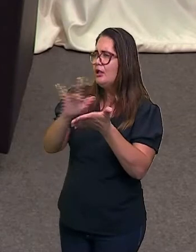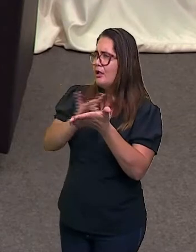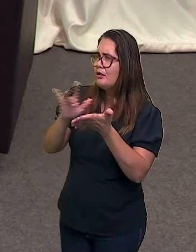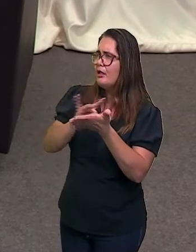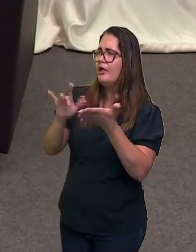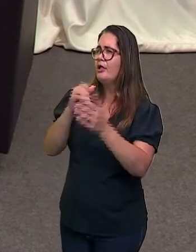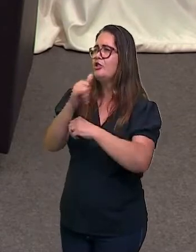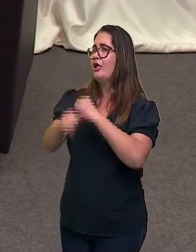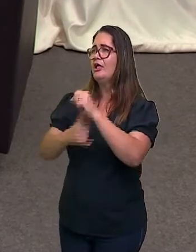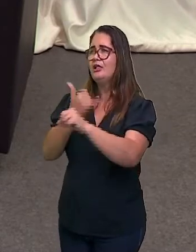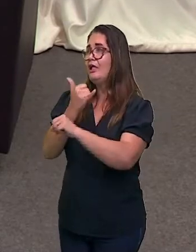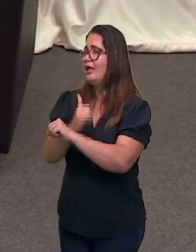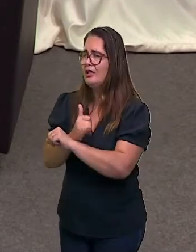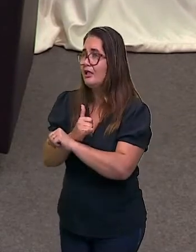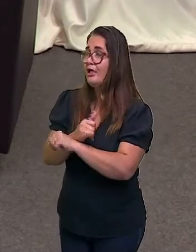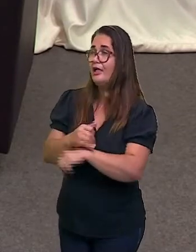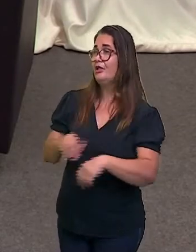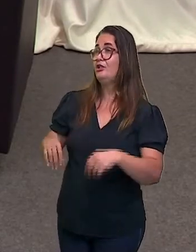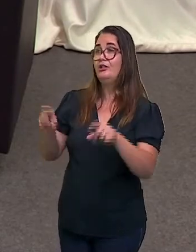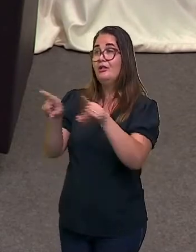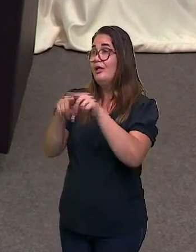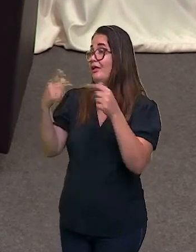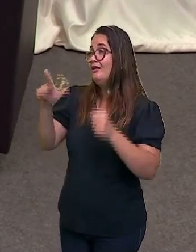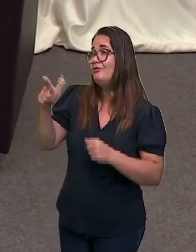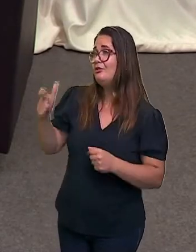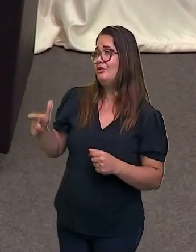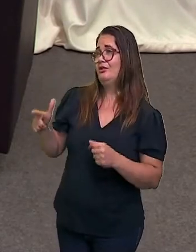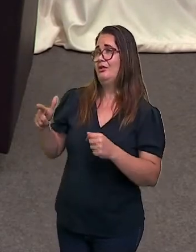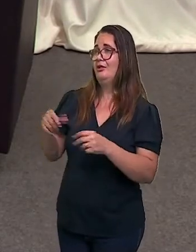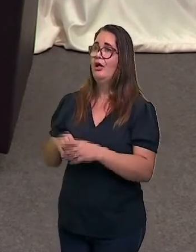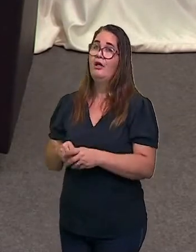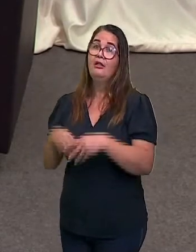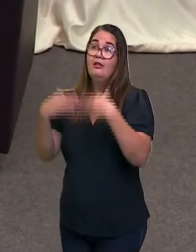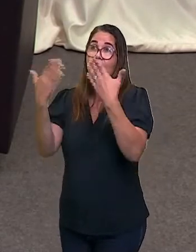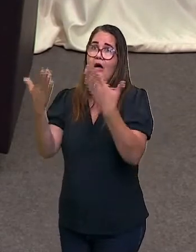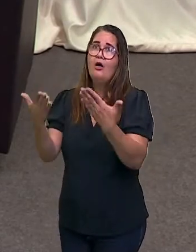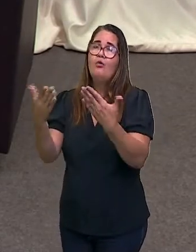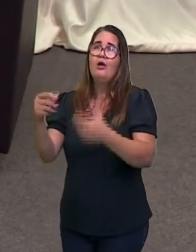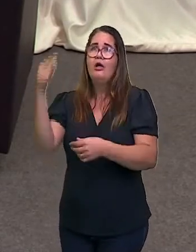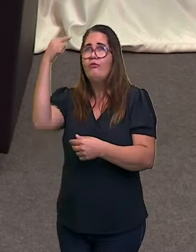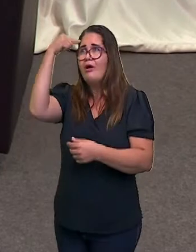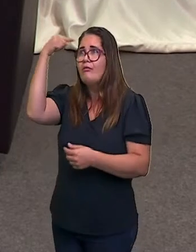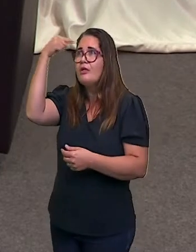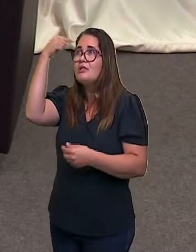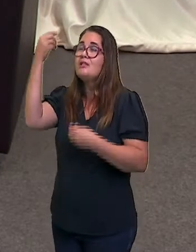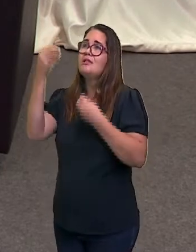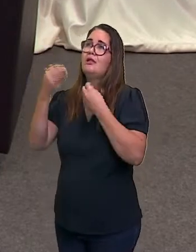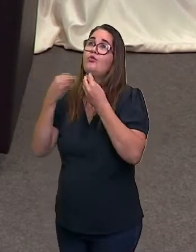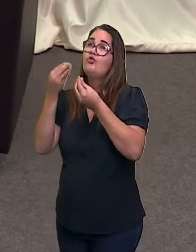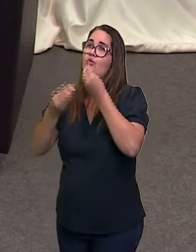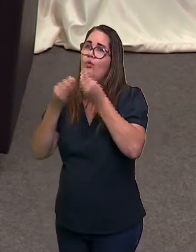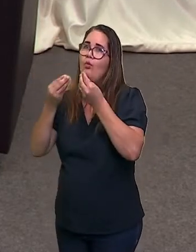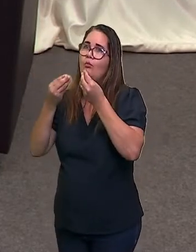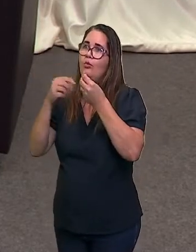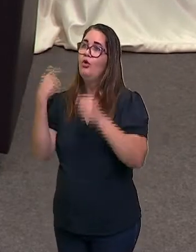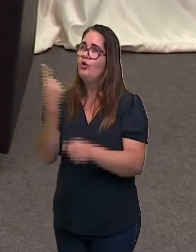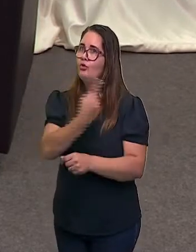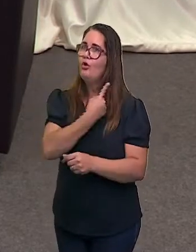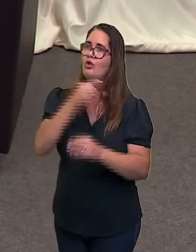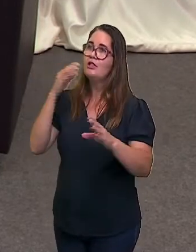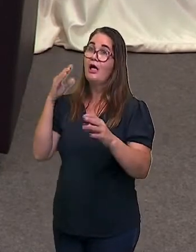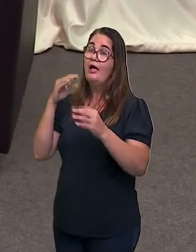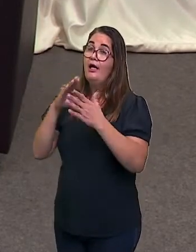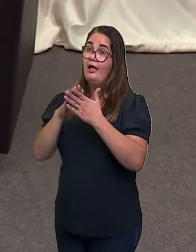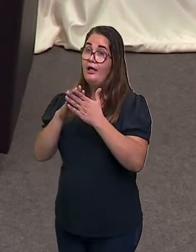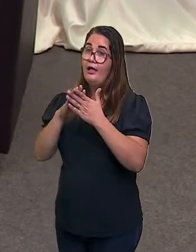eu acredito e posso afirmar que a partir do 3º bimestre nós nos encontramos. Foi